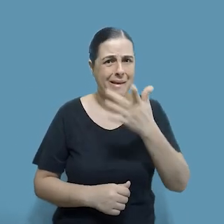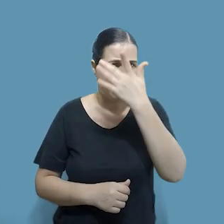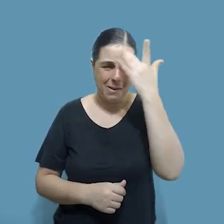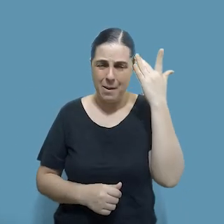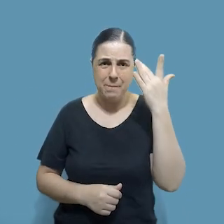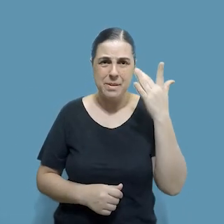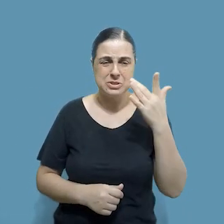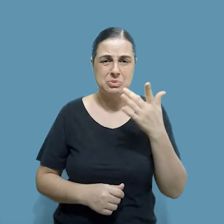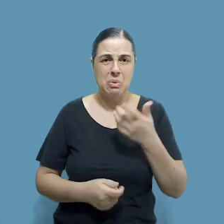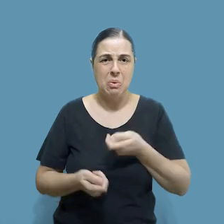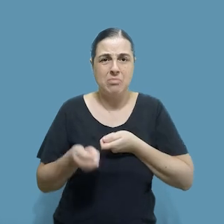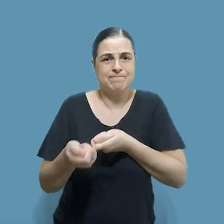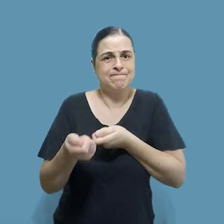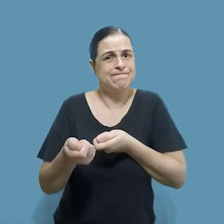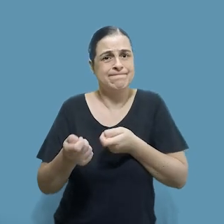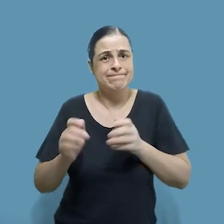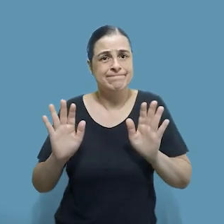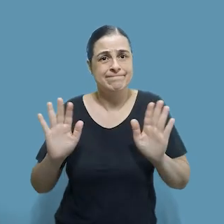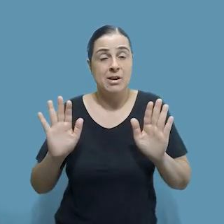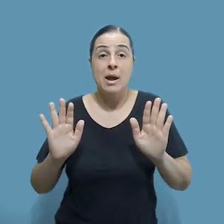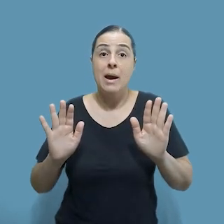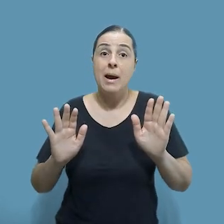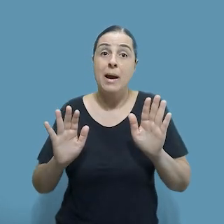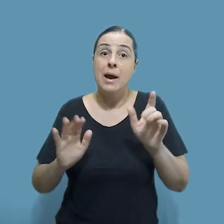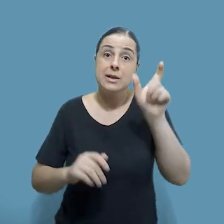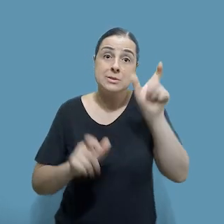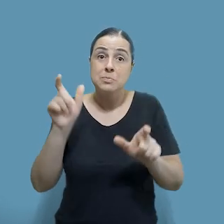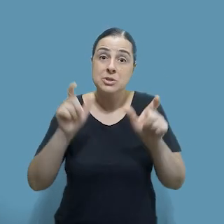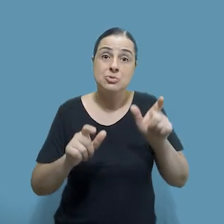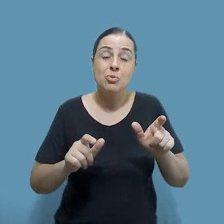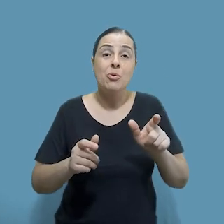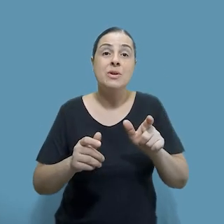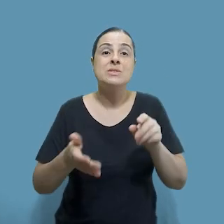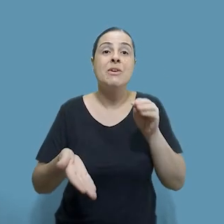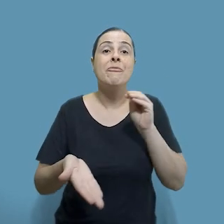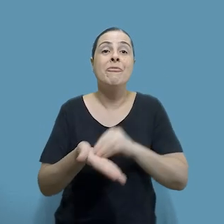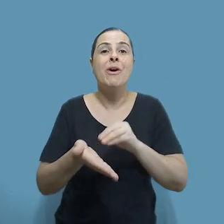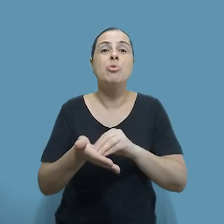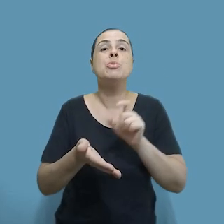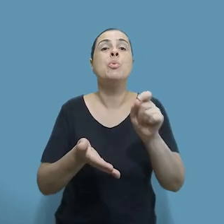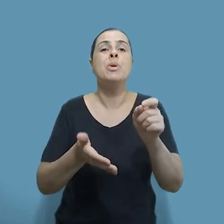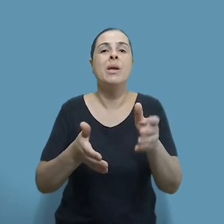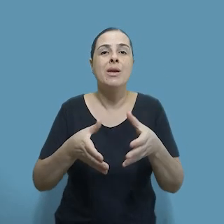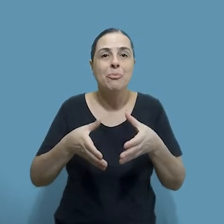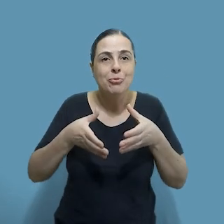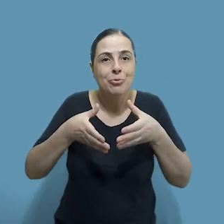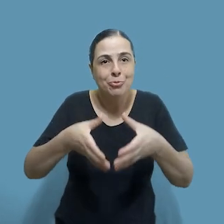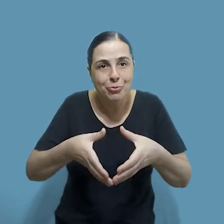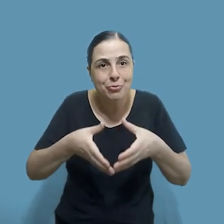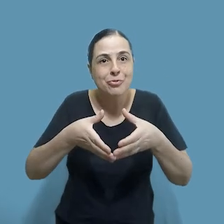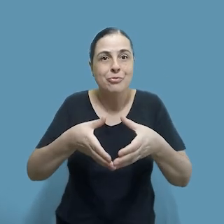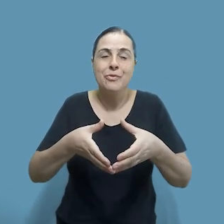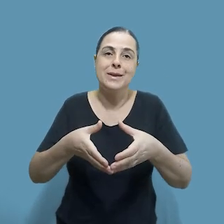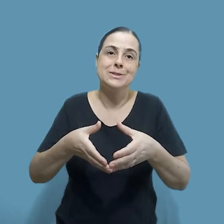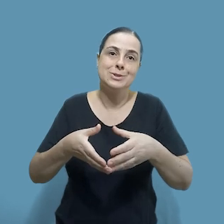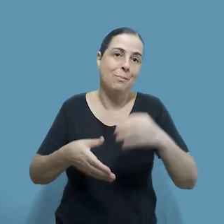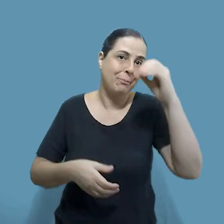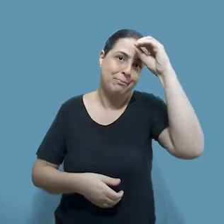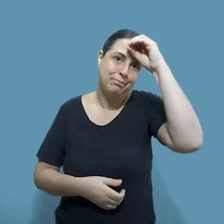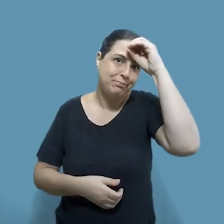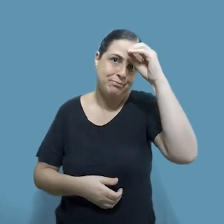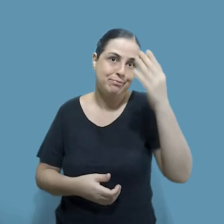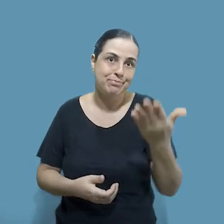ainda, muitas vezes, não tiveram uma convivência, né? Então, você diz, nossa, que bacana, e muitas vezes o